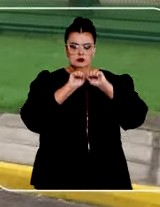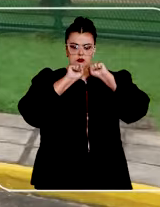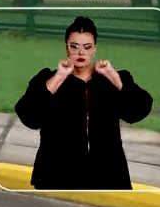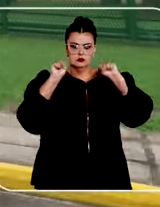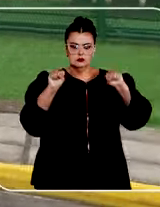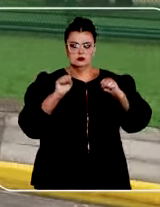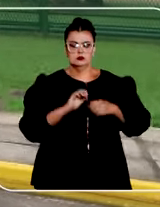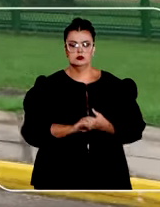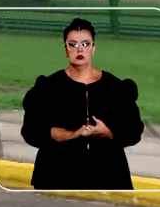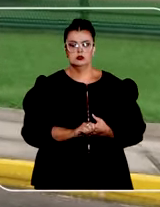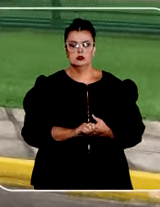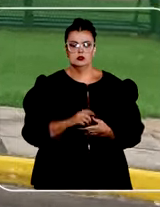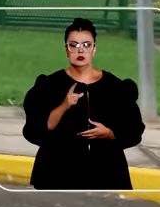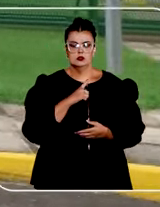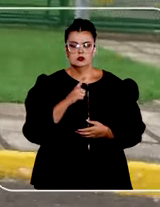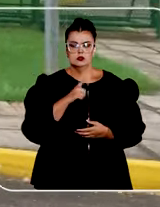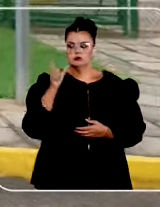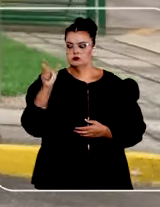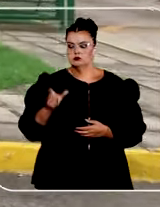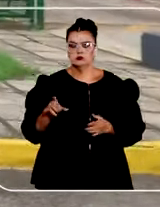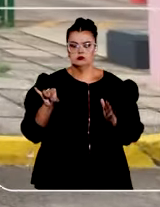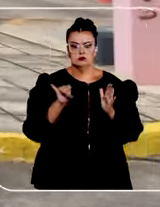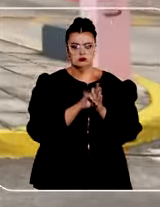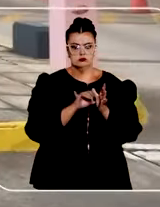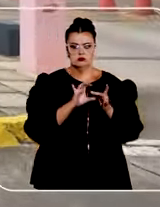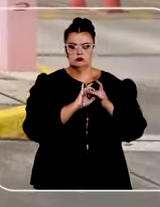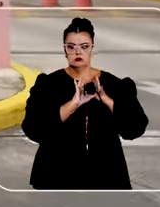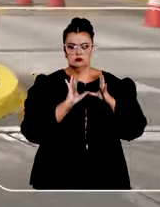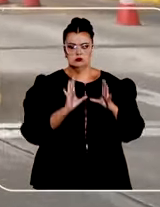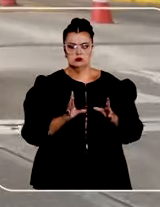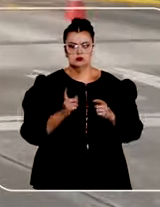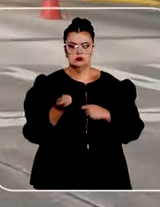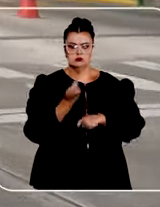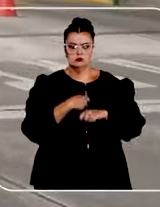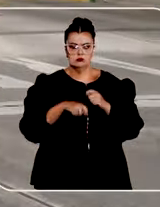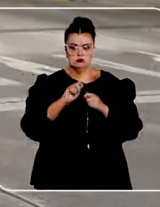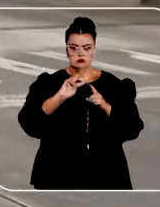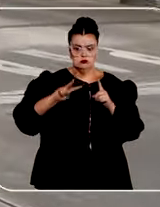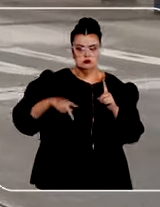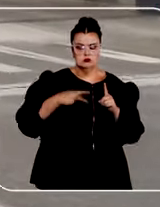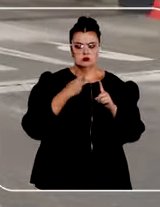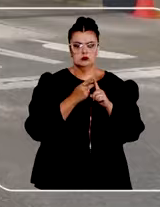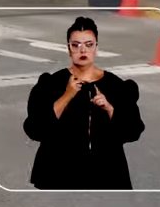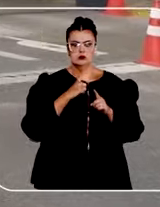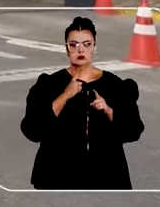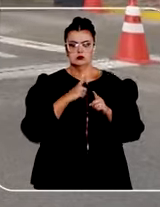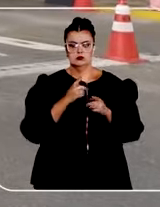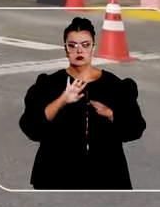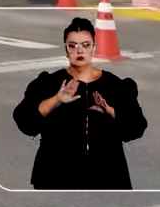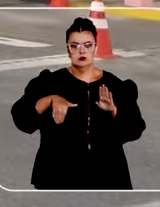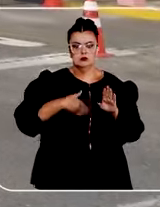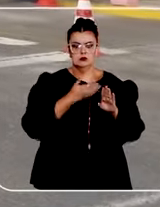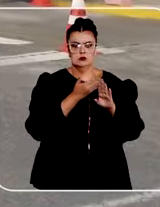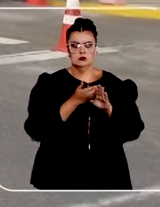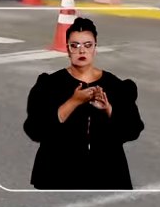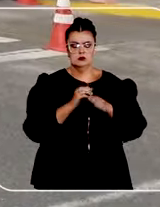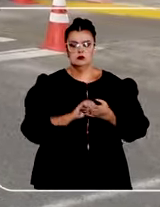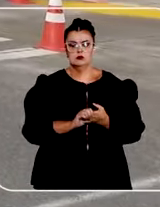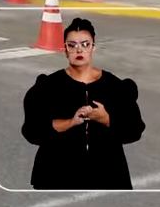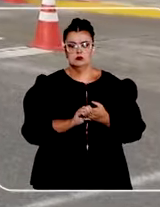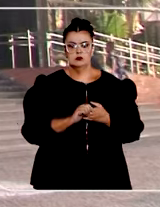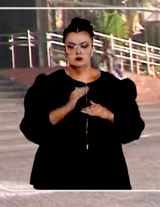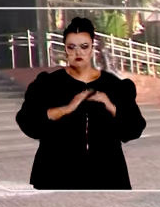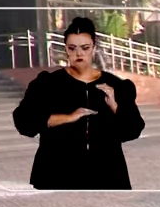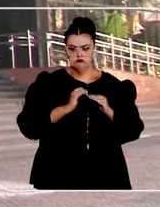por entender que a ação autônoma para fixar e cobrar honorários de sucumbência É cabível se houver omissão na decisão transitada Em